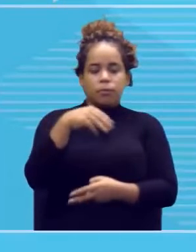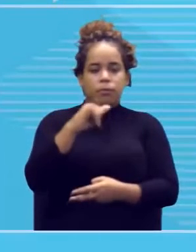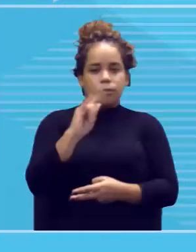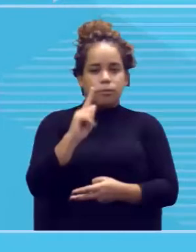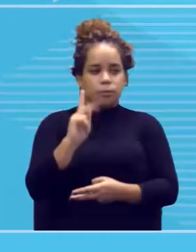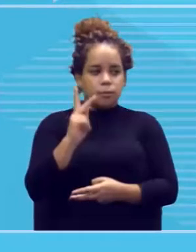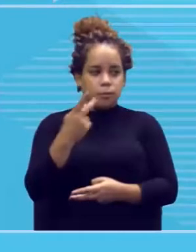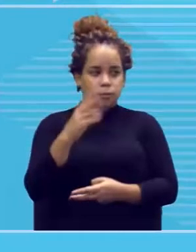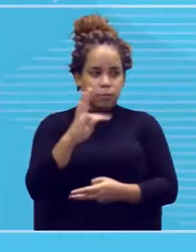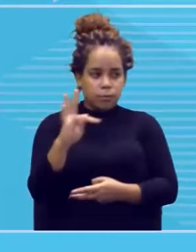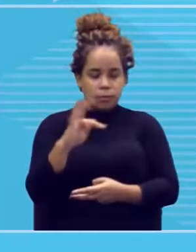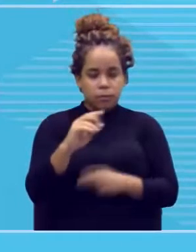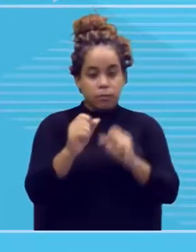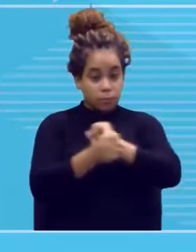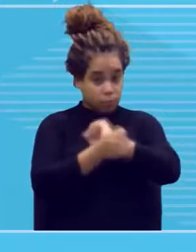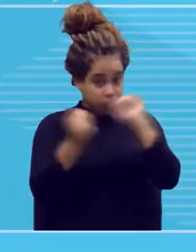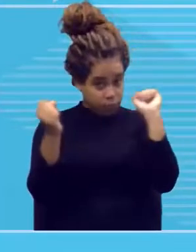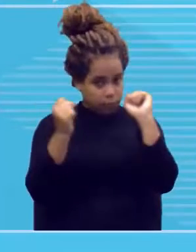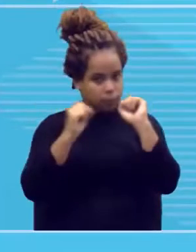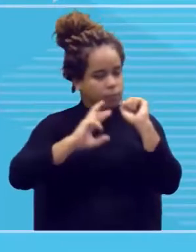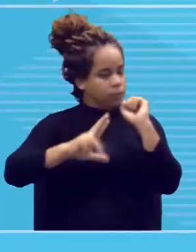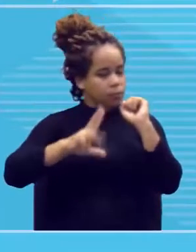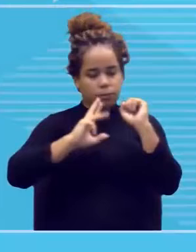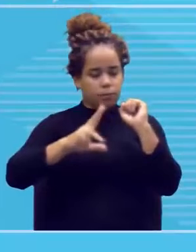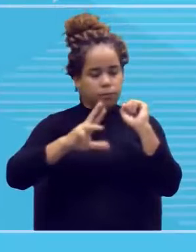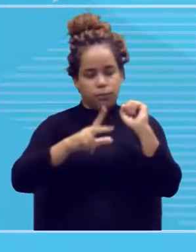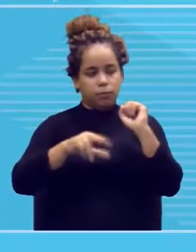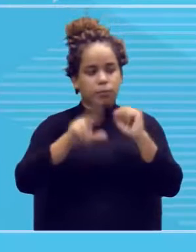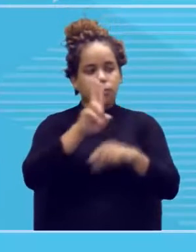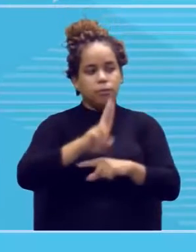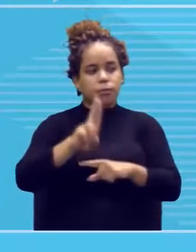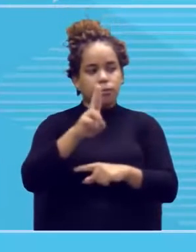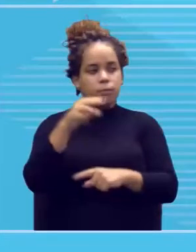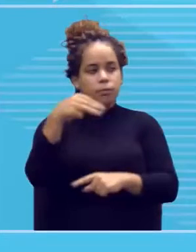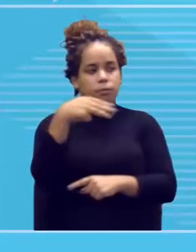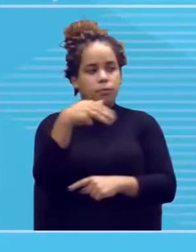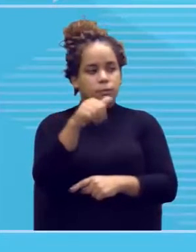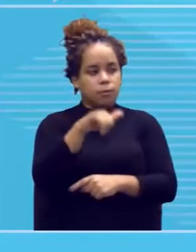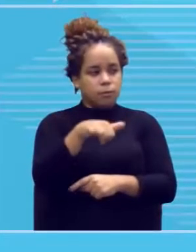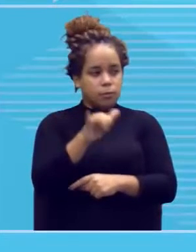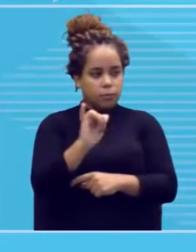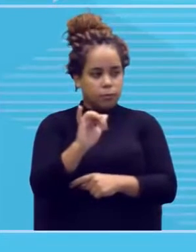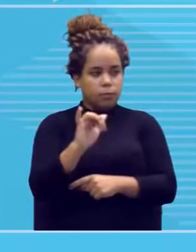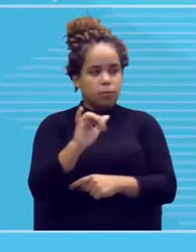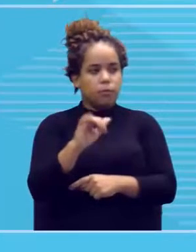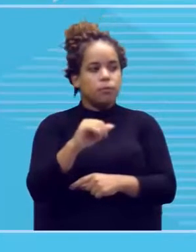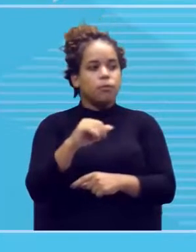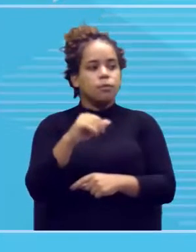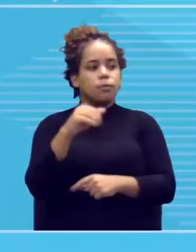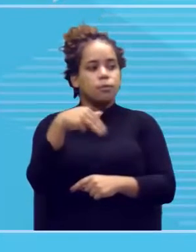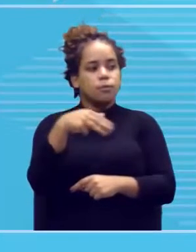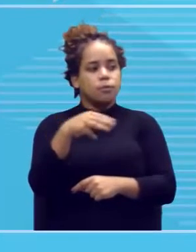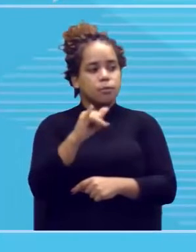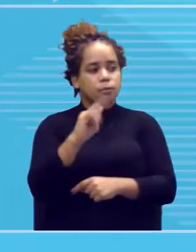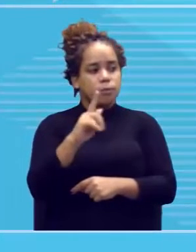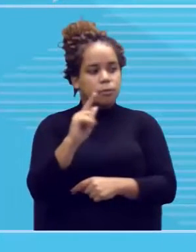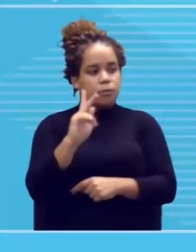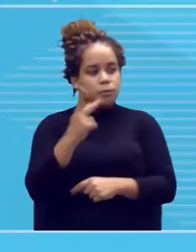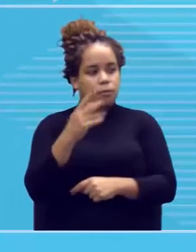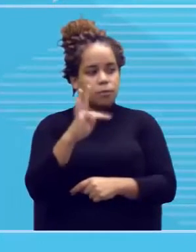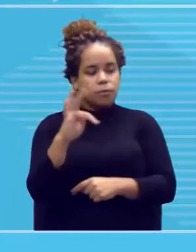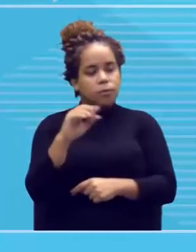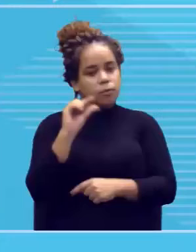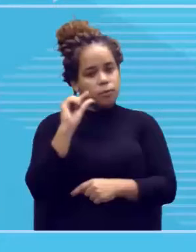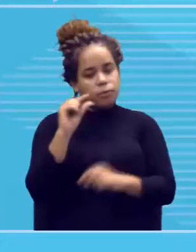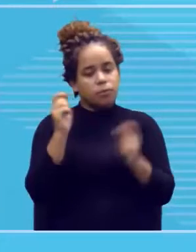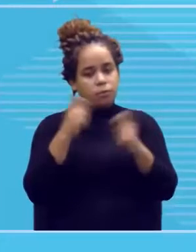Quer dizer pessoa que é impossível não quando eu uso mais não é que seja impossível mas é que a possibilidade ela é muito baixo ela é muito